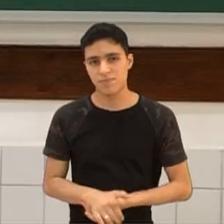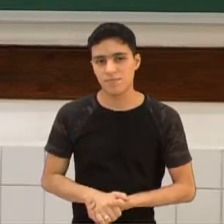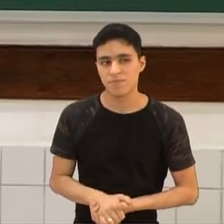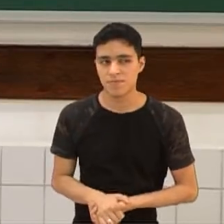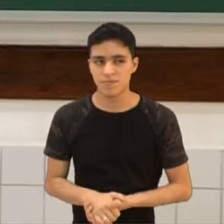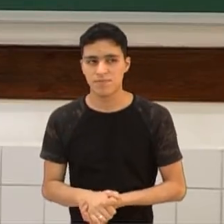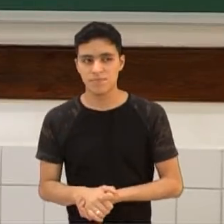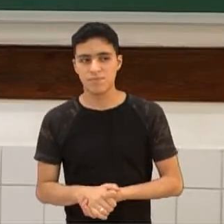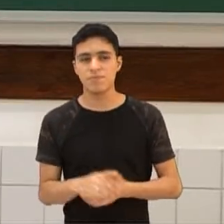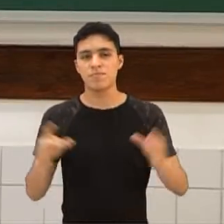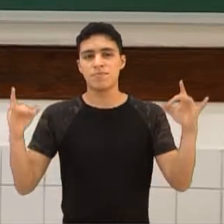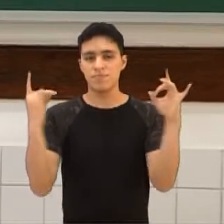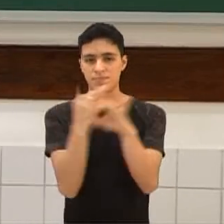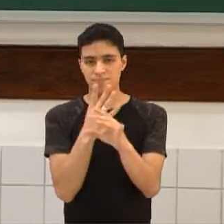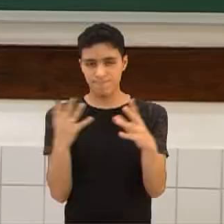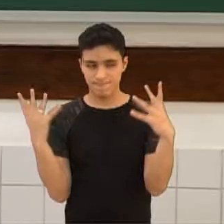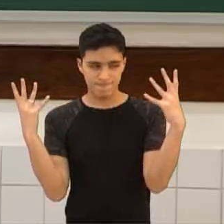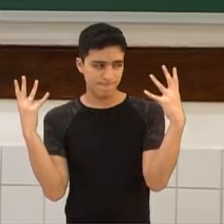Coisa linda, hein?